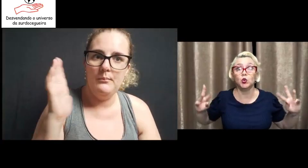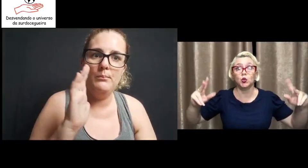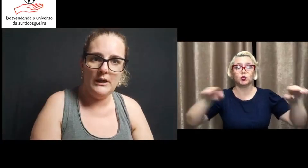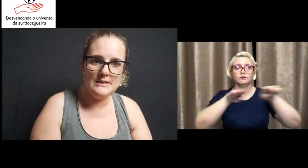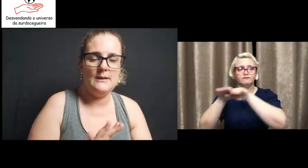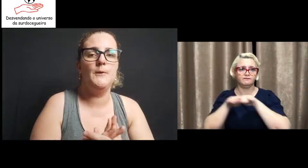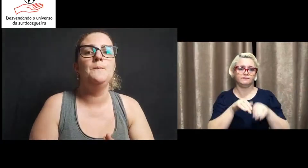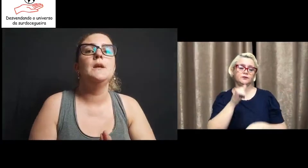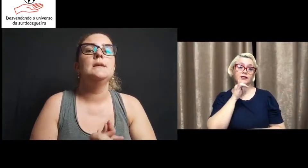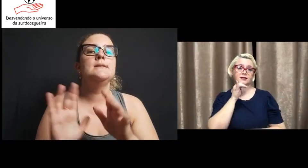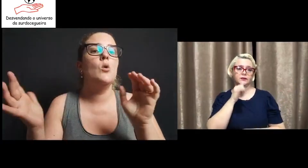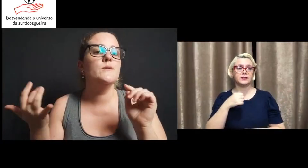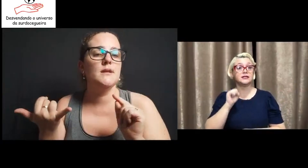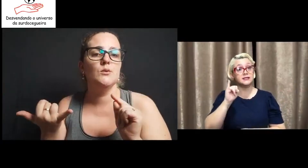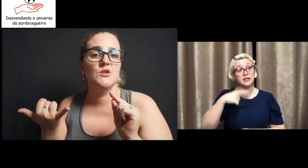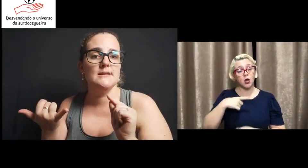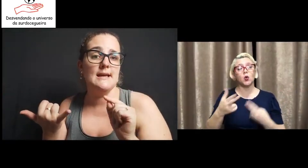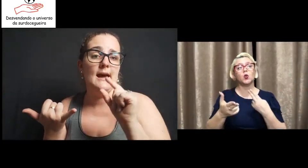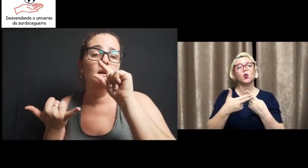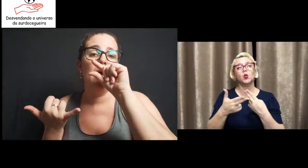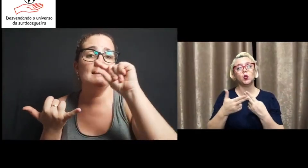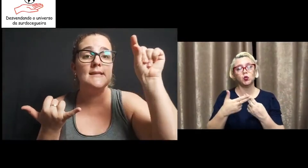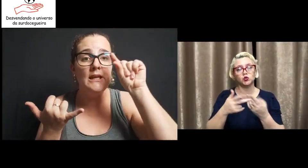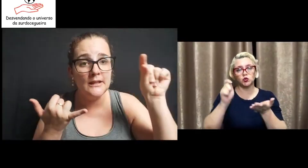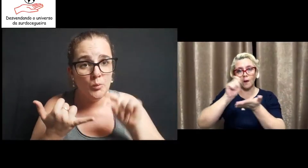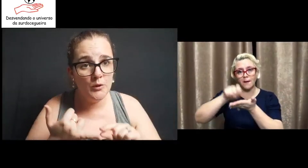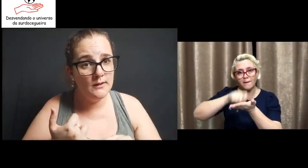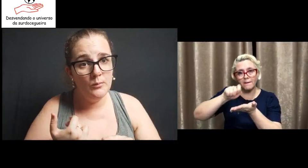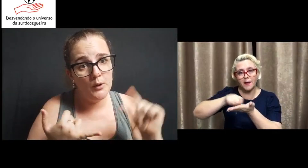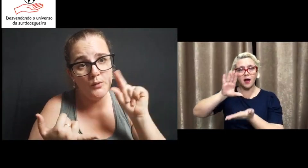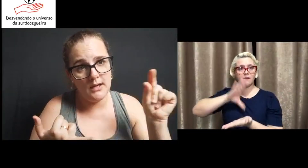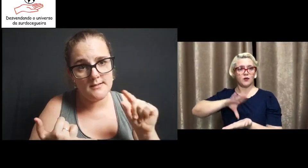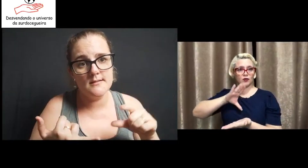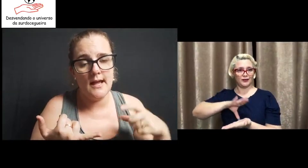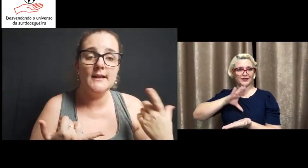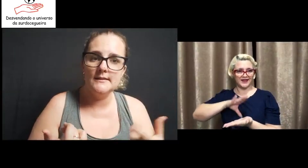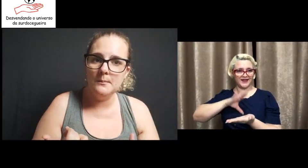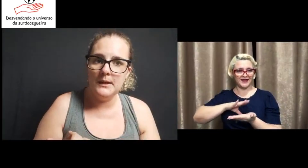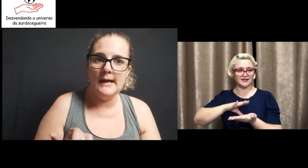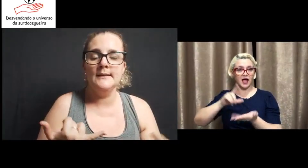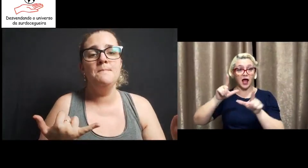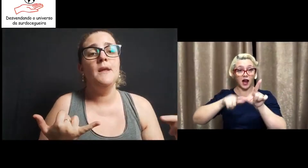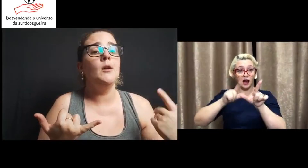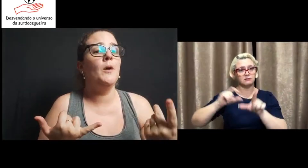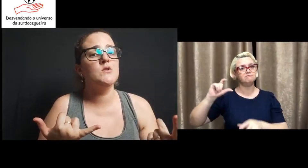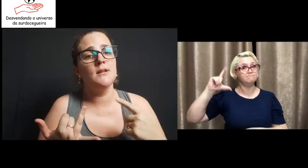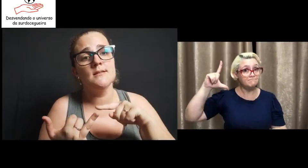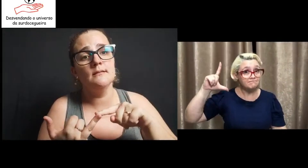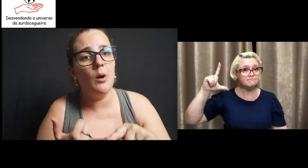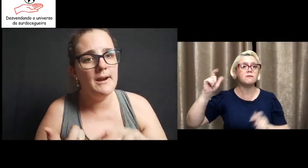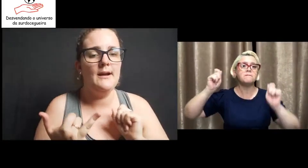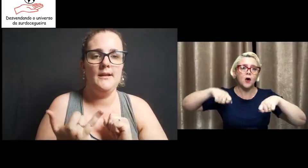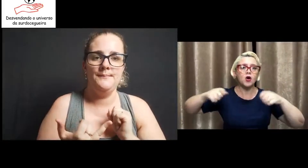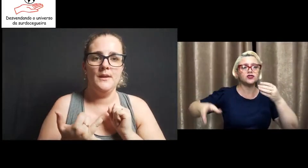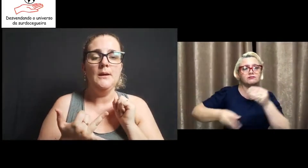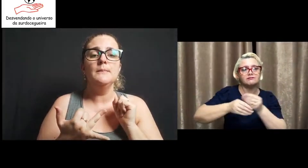que, por exemplo, se eu consigo utilizar a escrita do português, né, em letra ampliada, eu posso